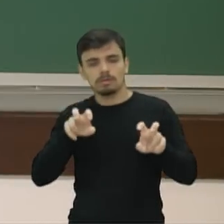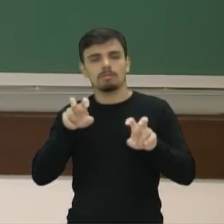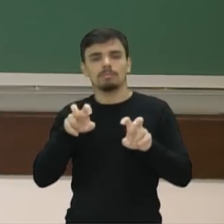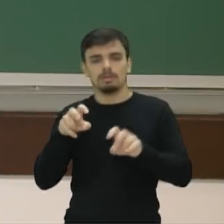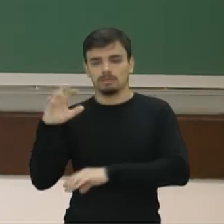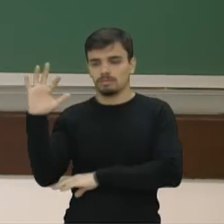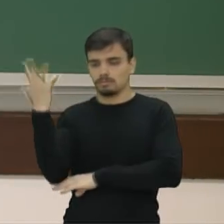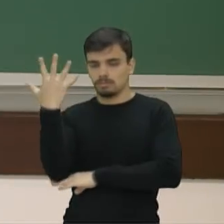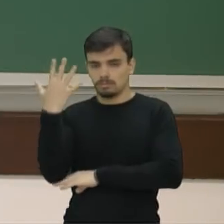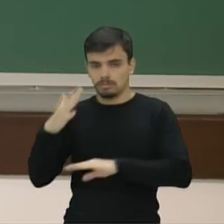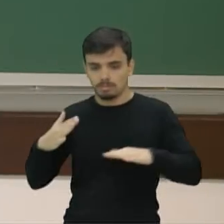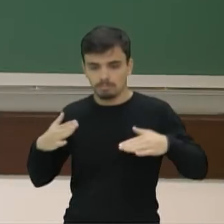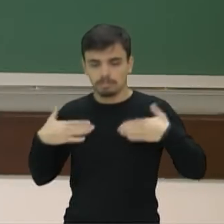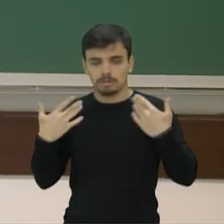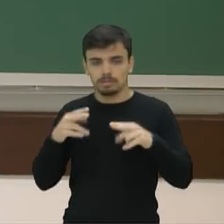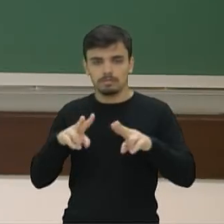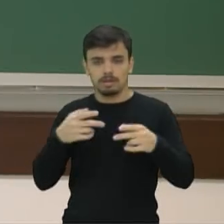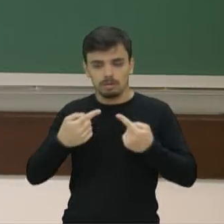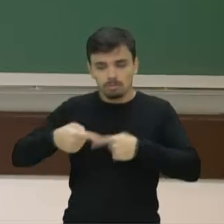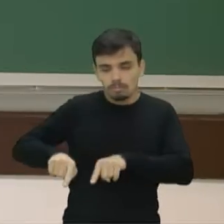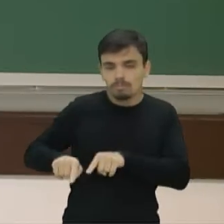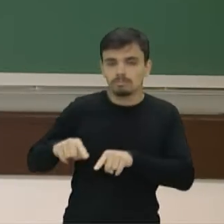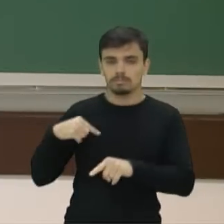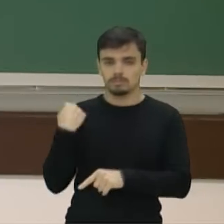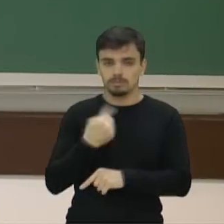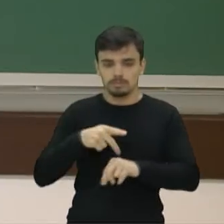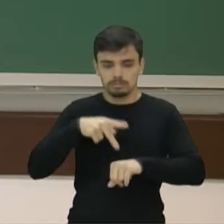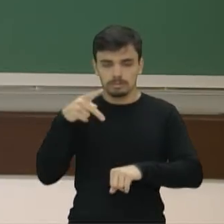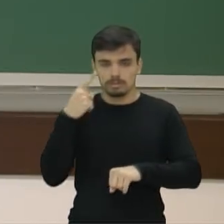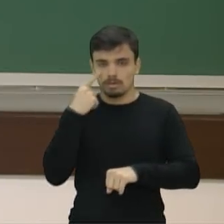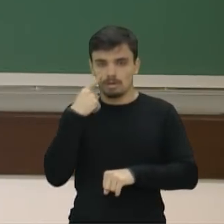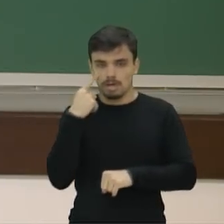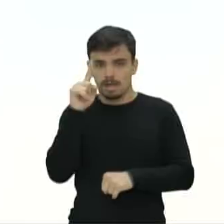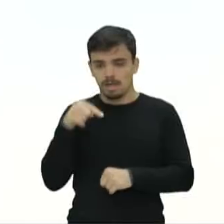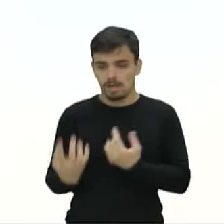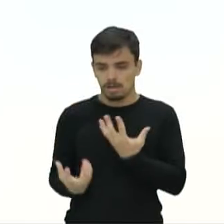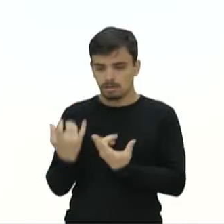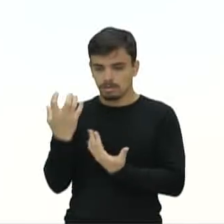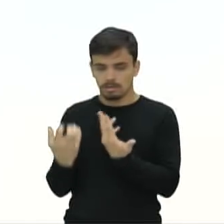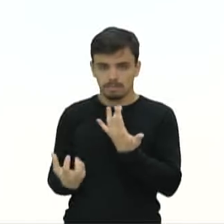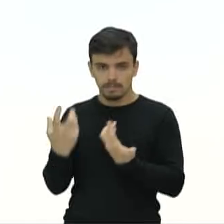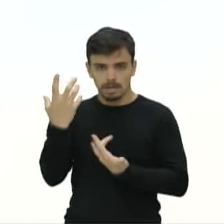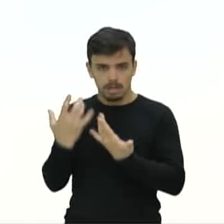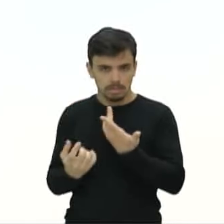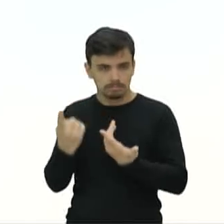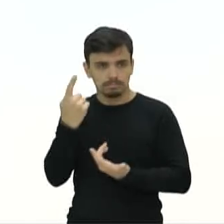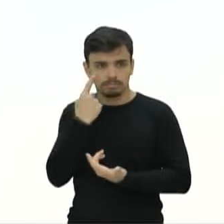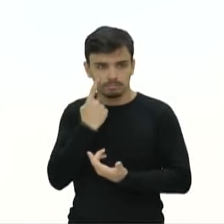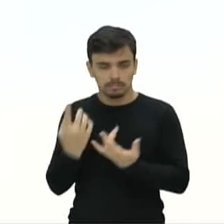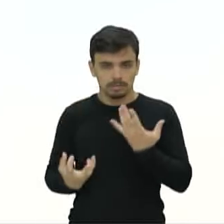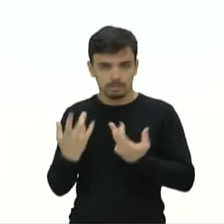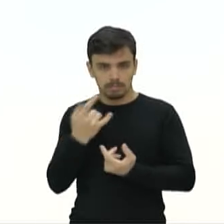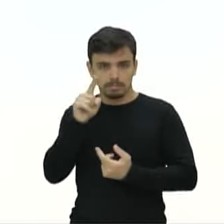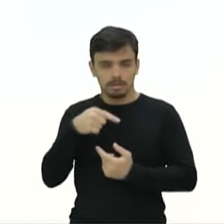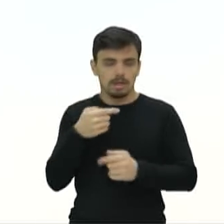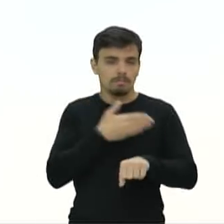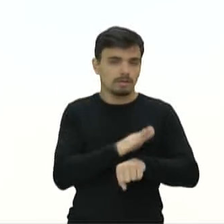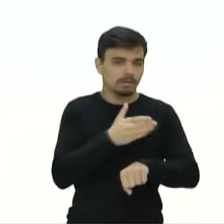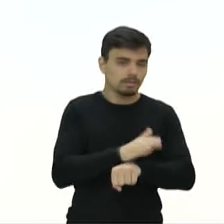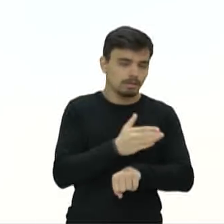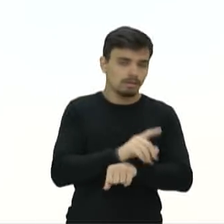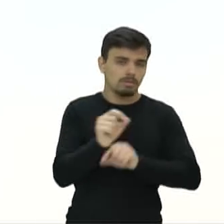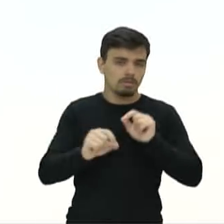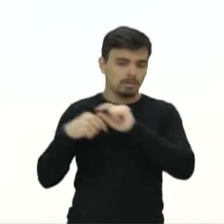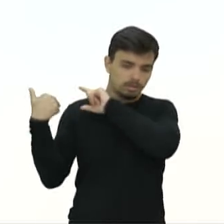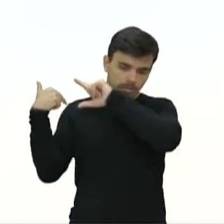comprometer nosso país. A primeira que eu trago para você são as queimadas. Olha lá na tela, ó. Queimada é uma prática tradicional